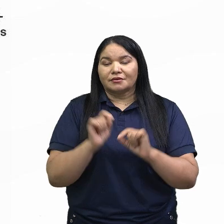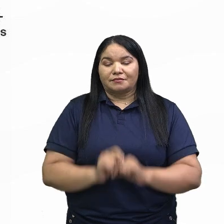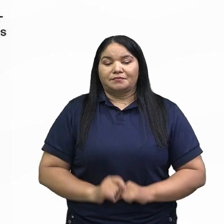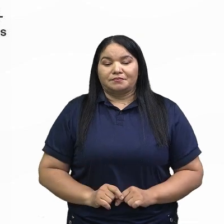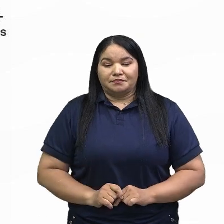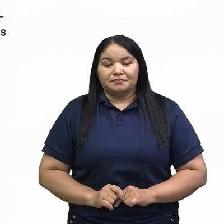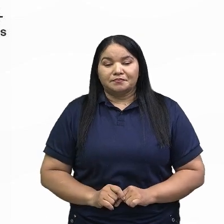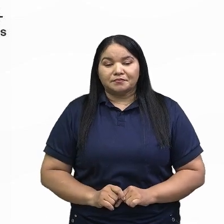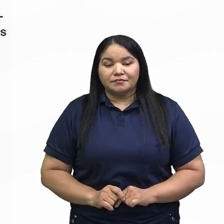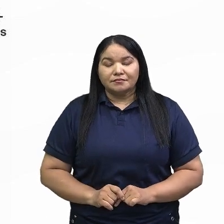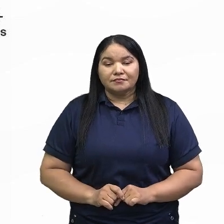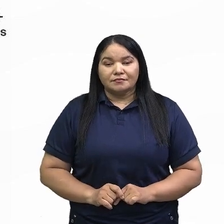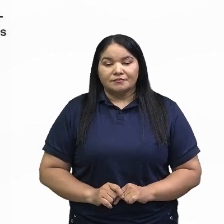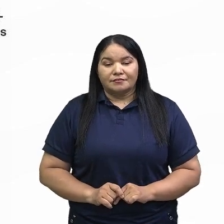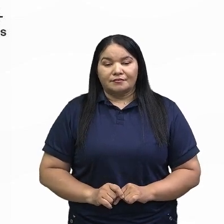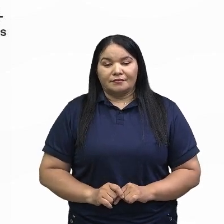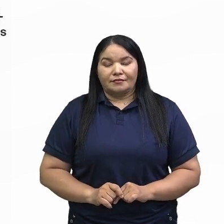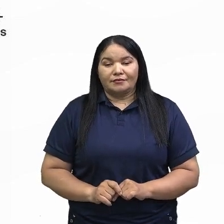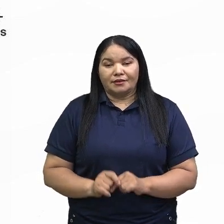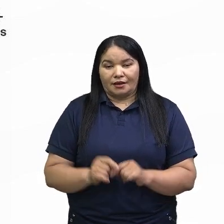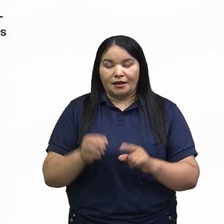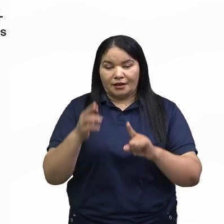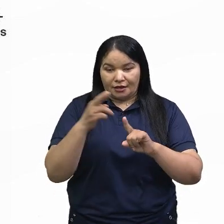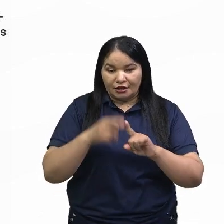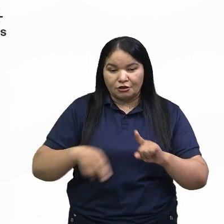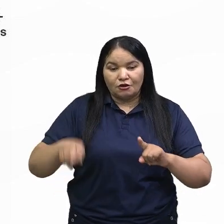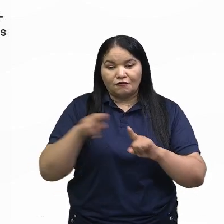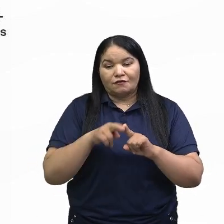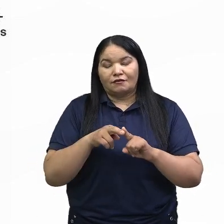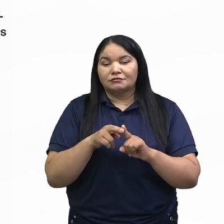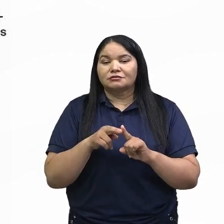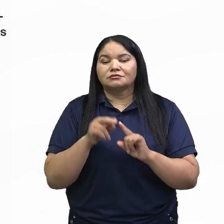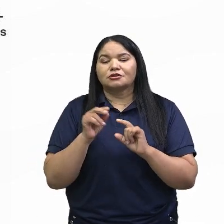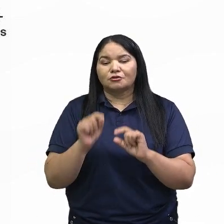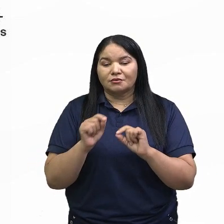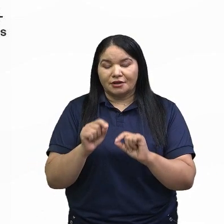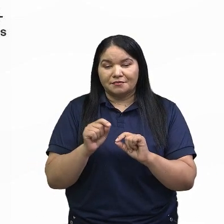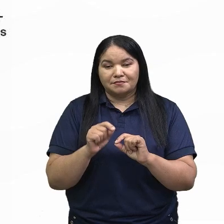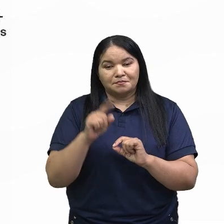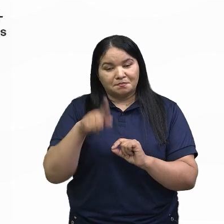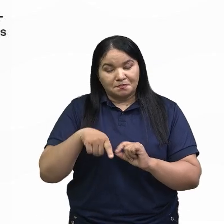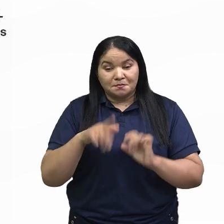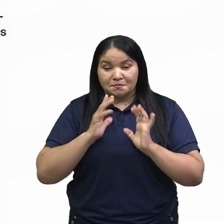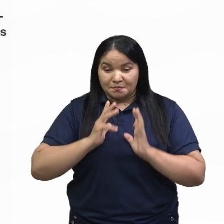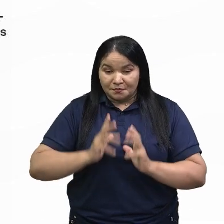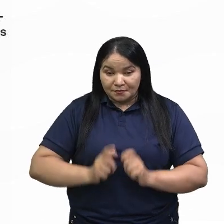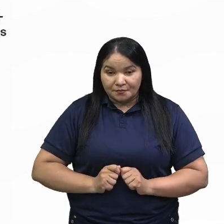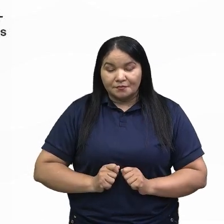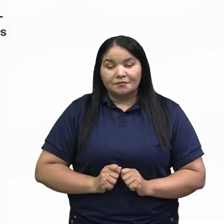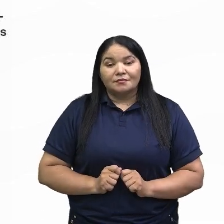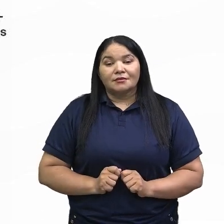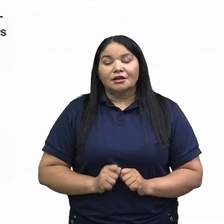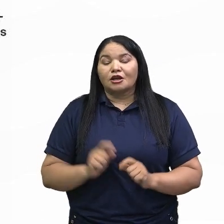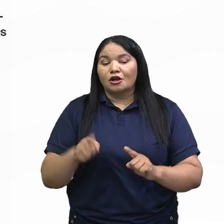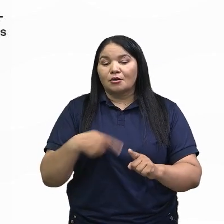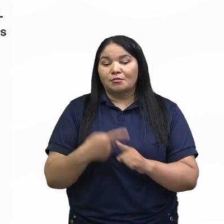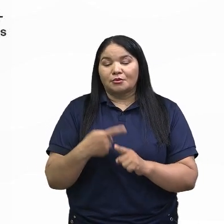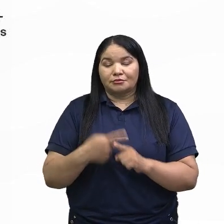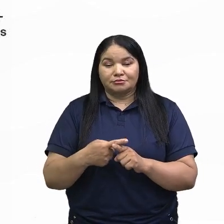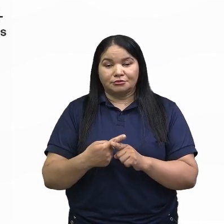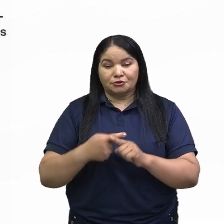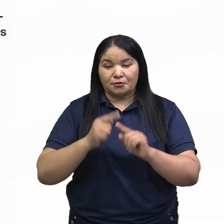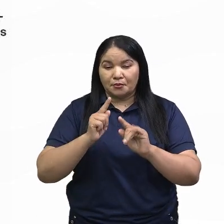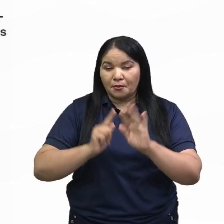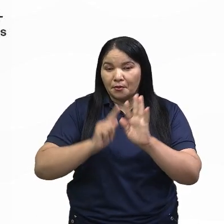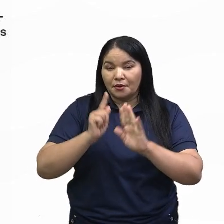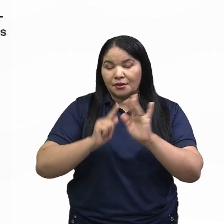fontes renováveis de energia são consideradas limpas, pois emitem menos gases